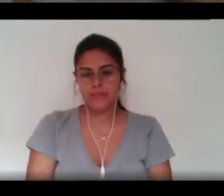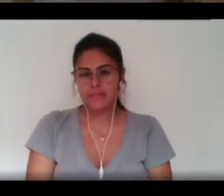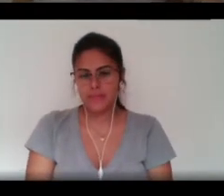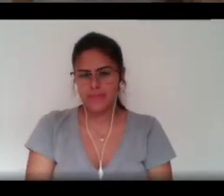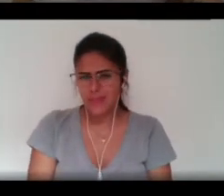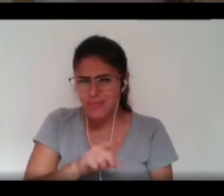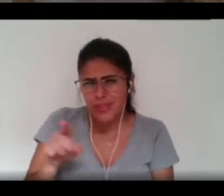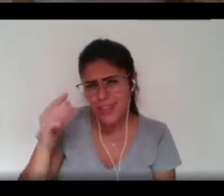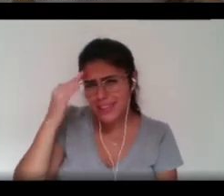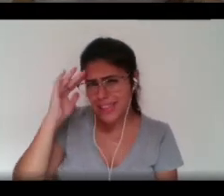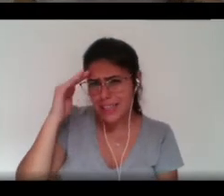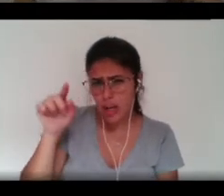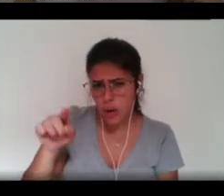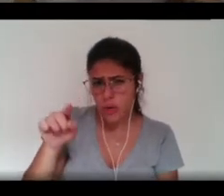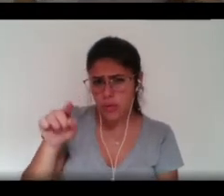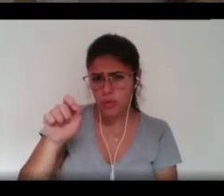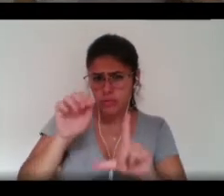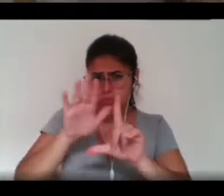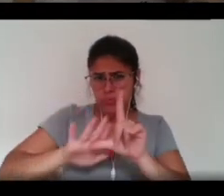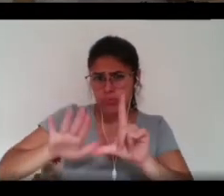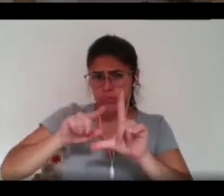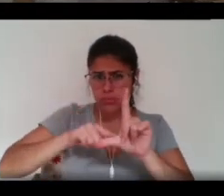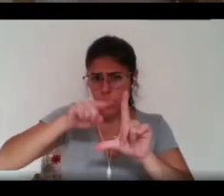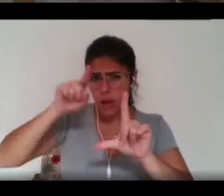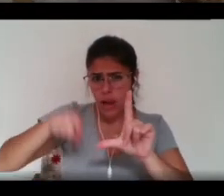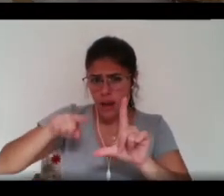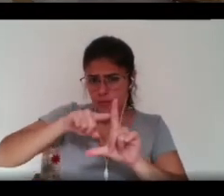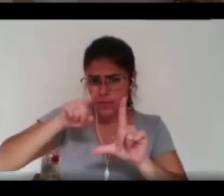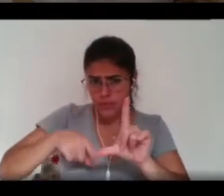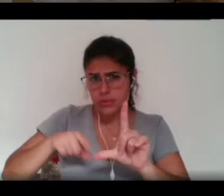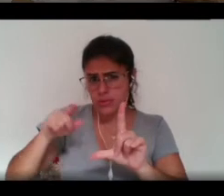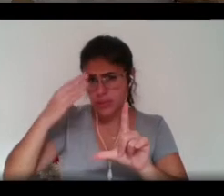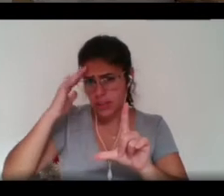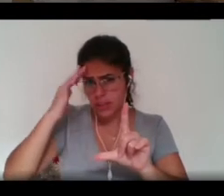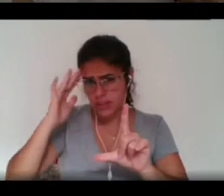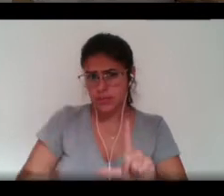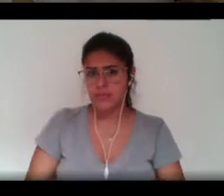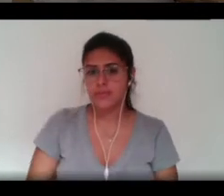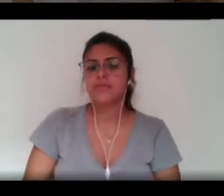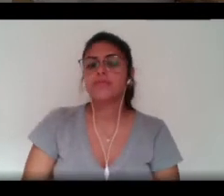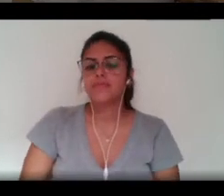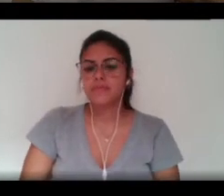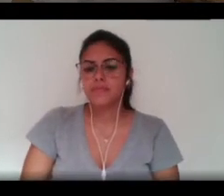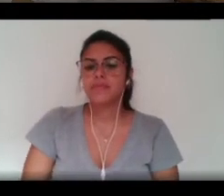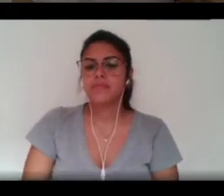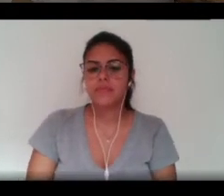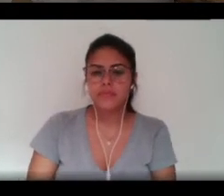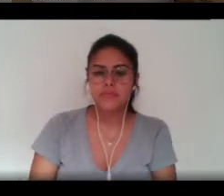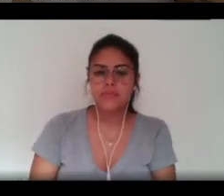Vocês entenderam esse gráfico aqui?